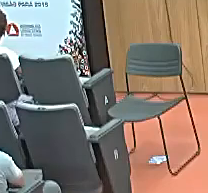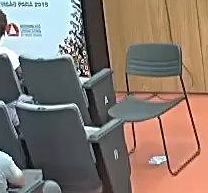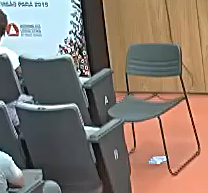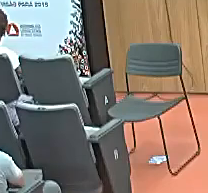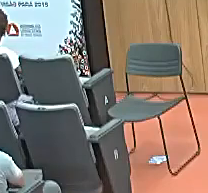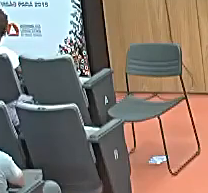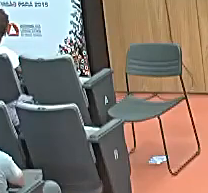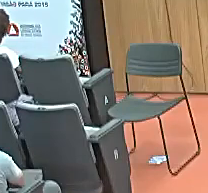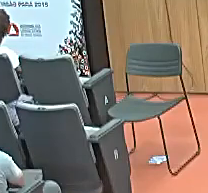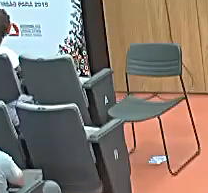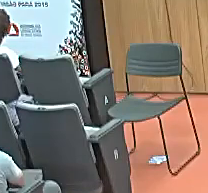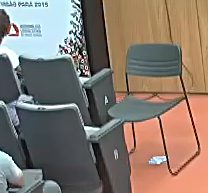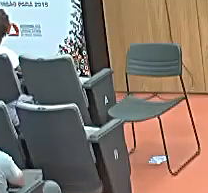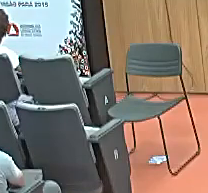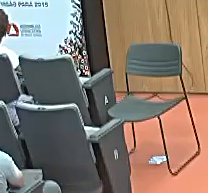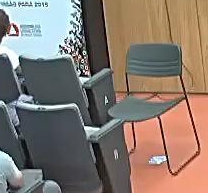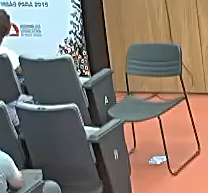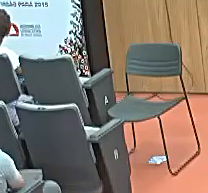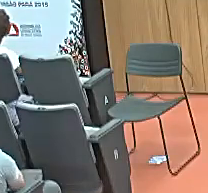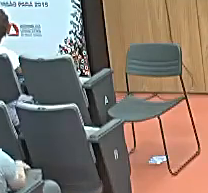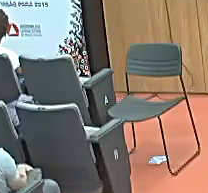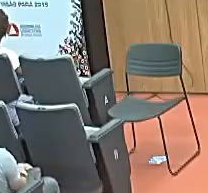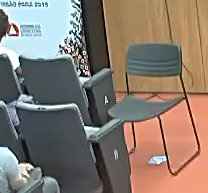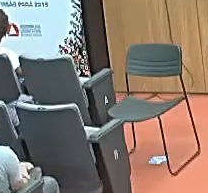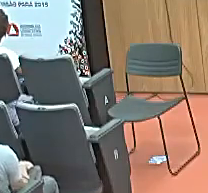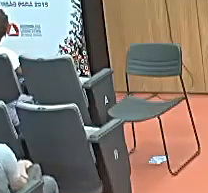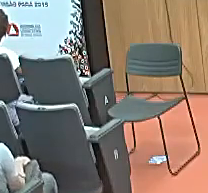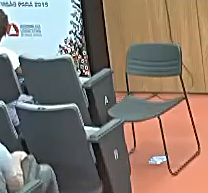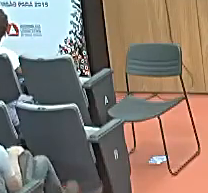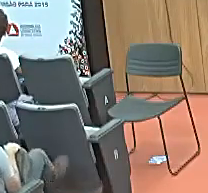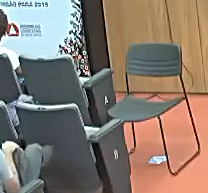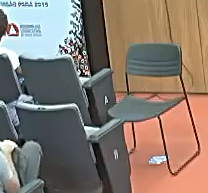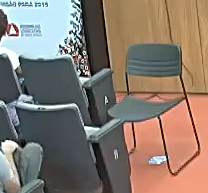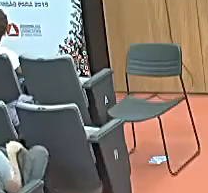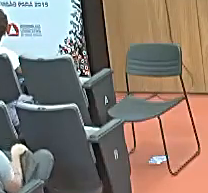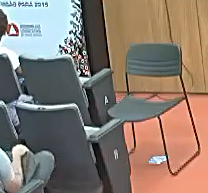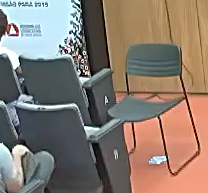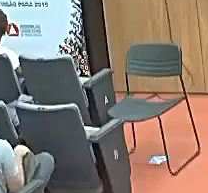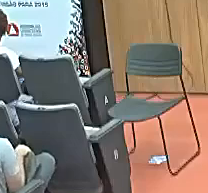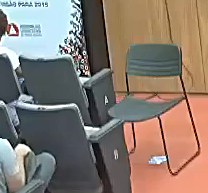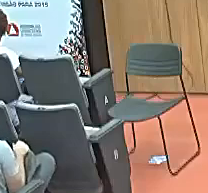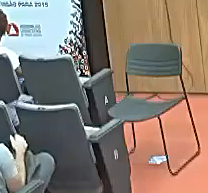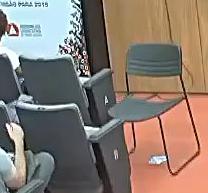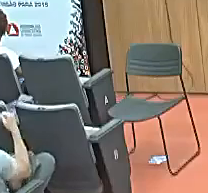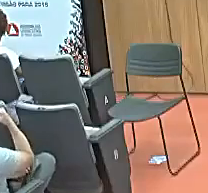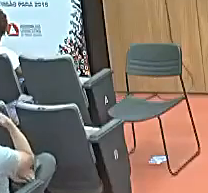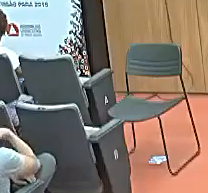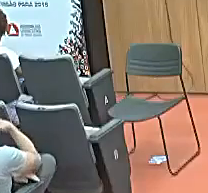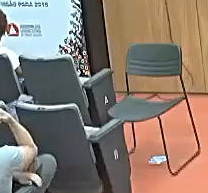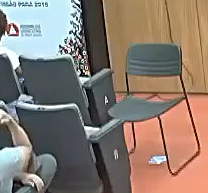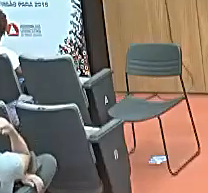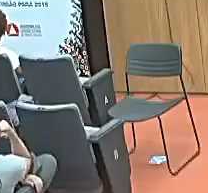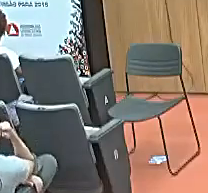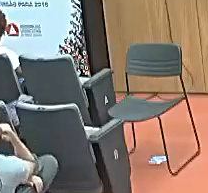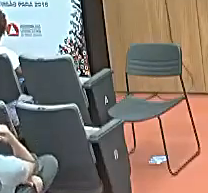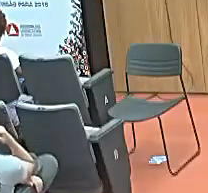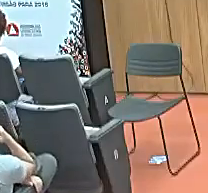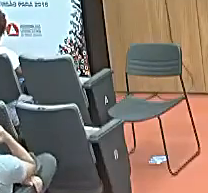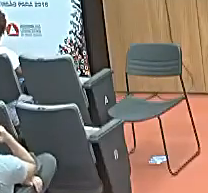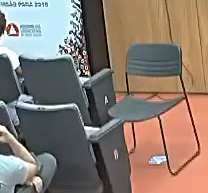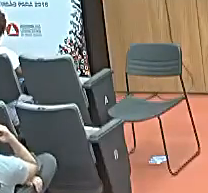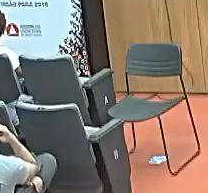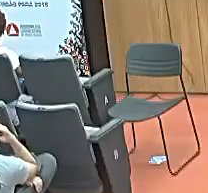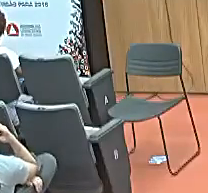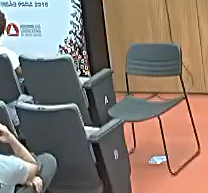49 pessoas identificou quatro áreas de interesse que conformarão o que conformarão subgrupos gestão